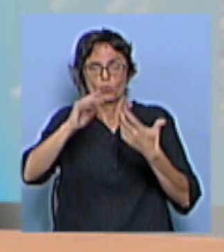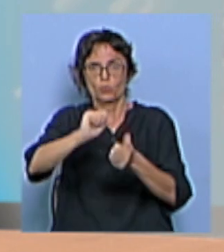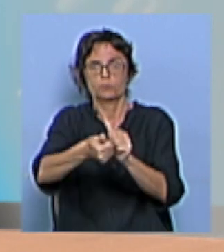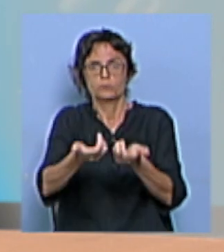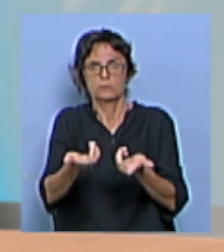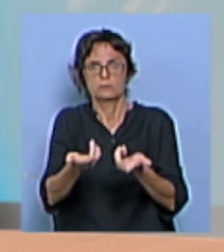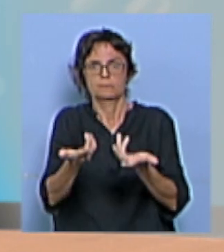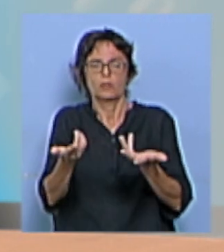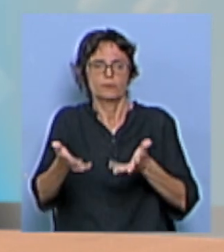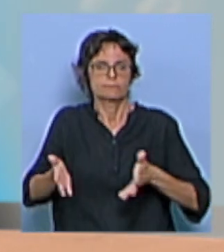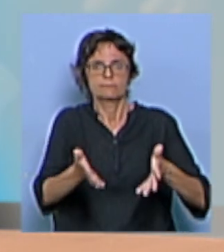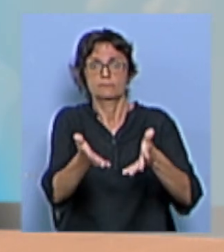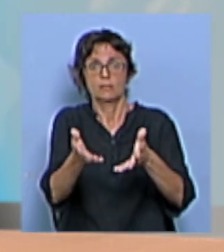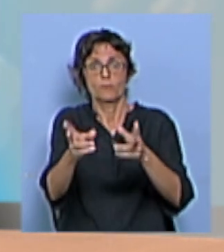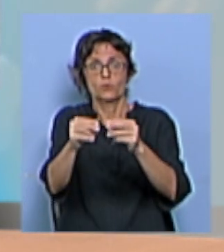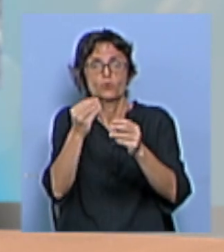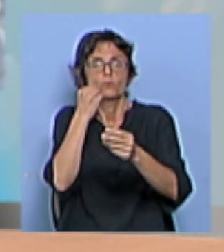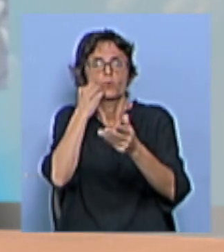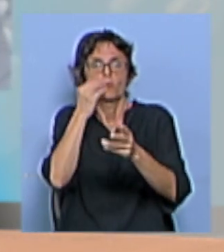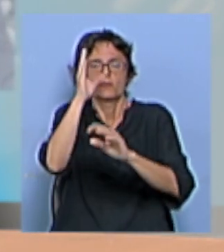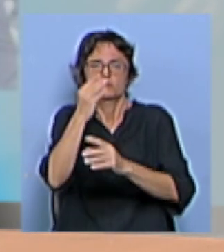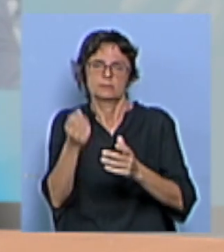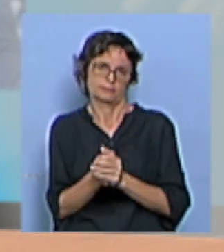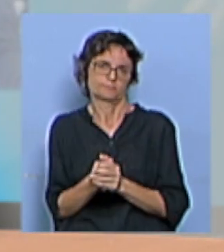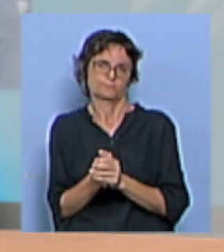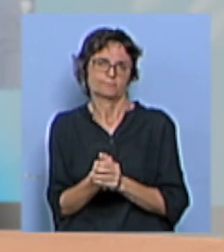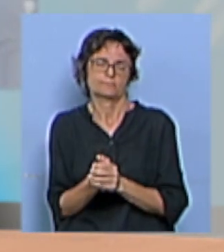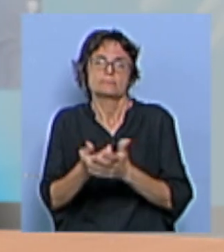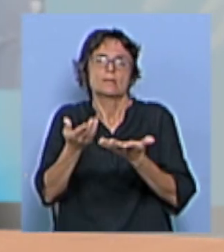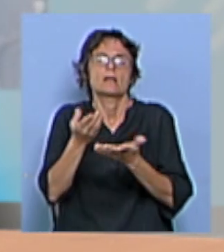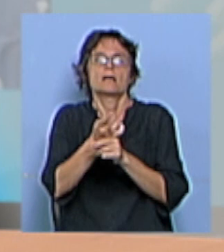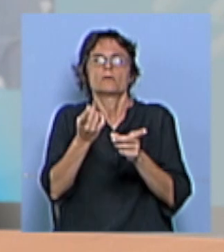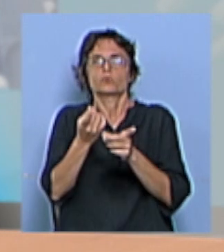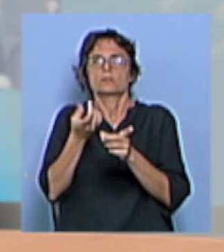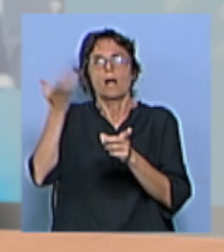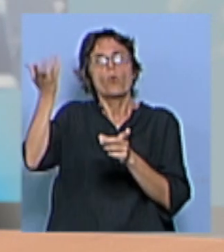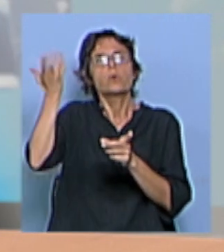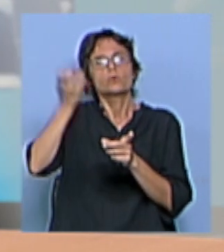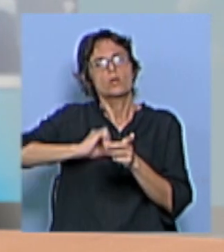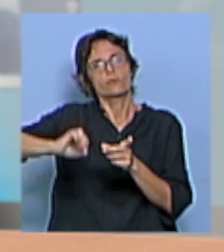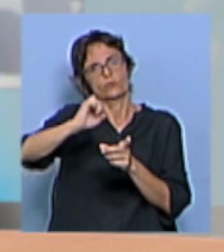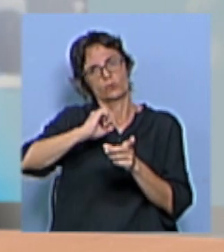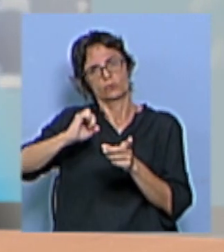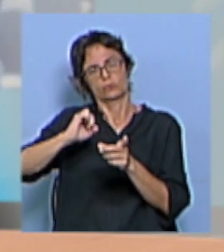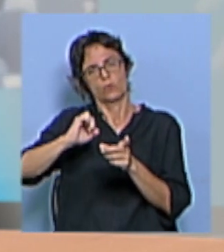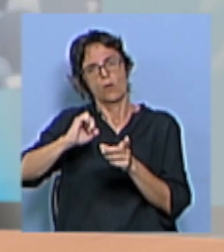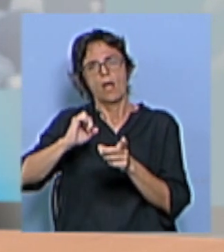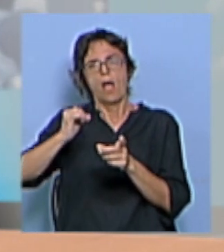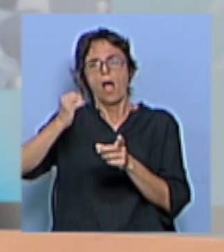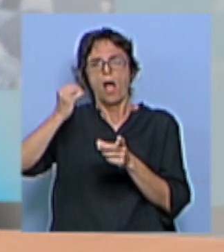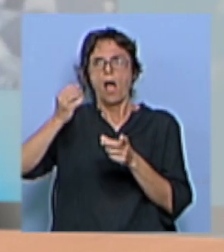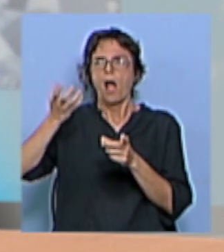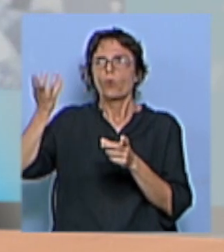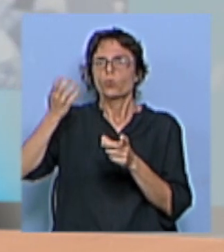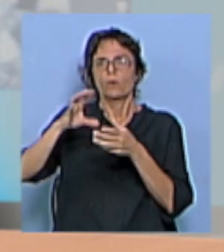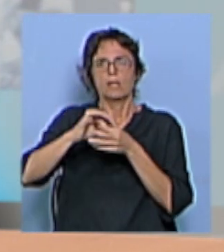isso vai acontecer, porque o peso da cultura, o peso desta civilização, do lazer, do consumo, é